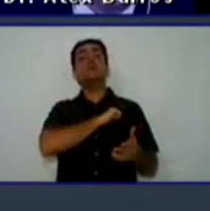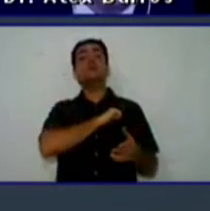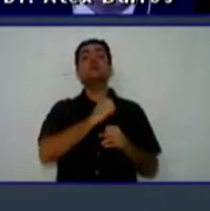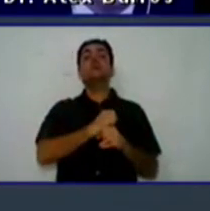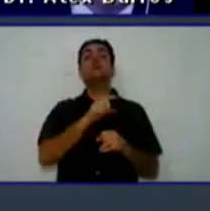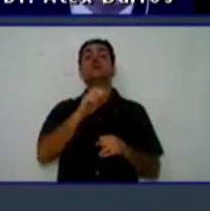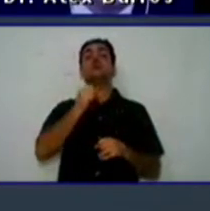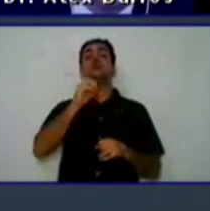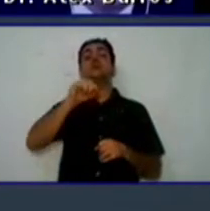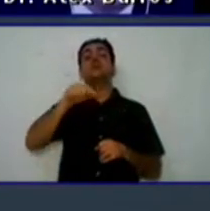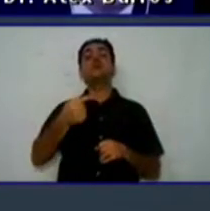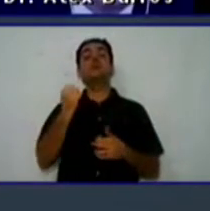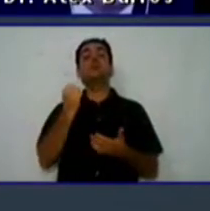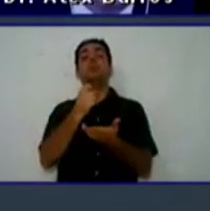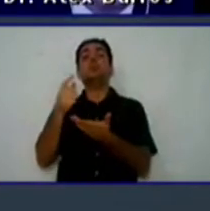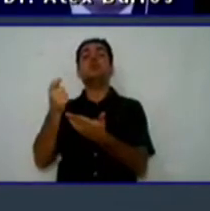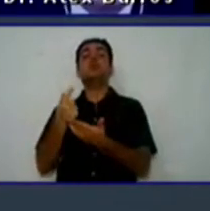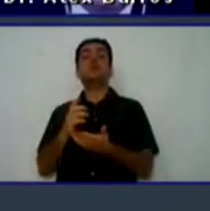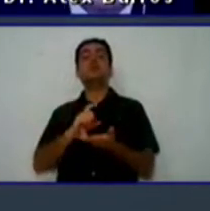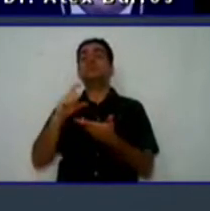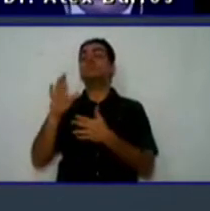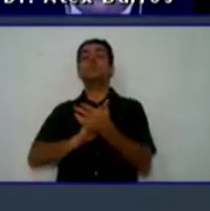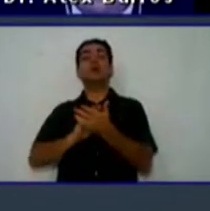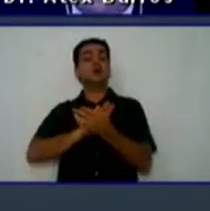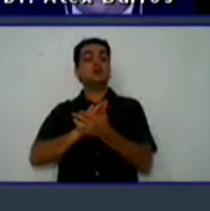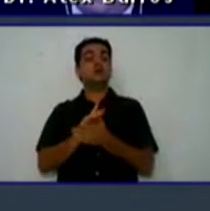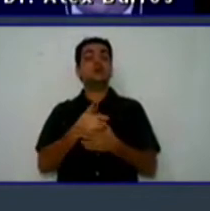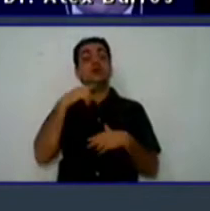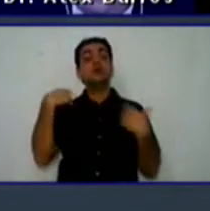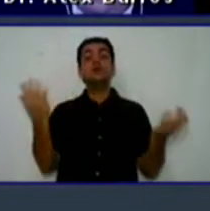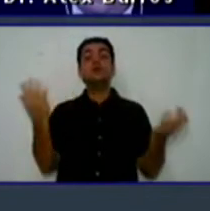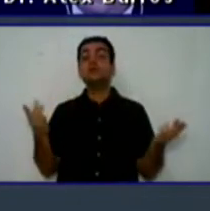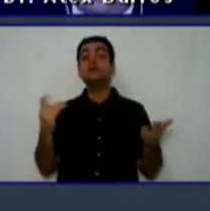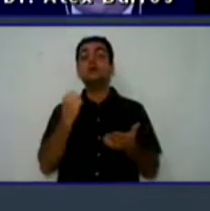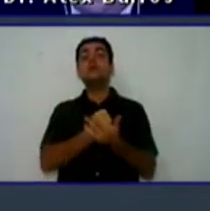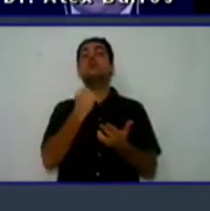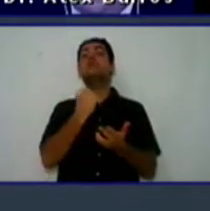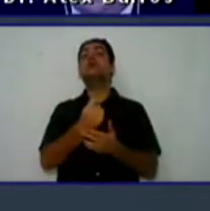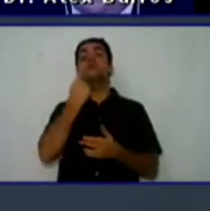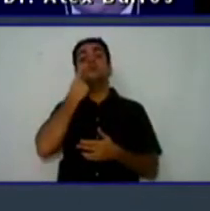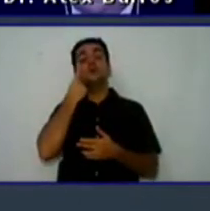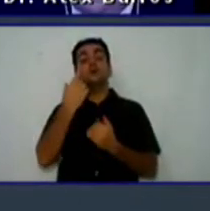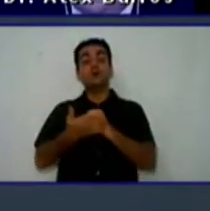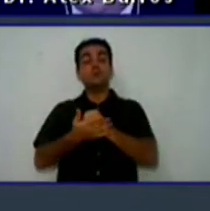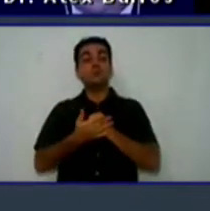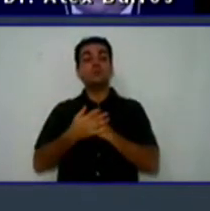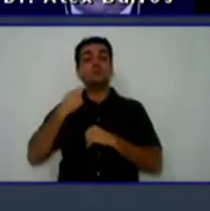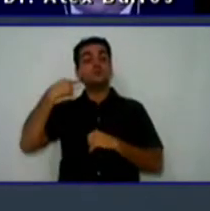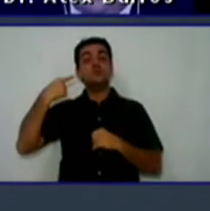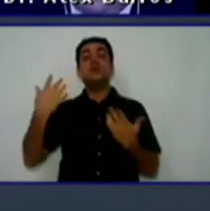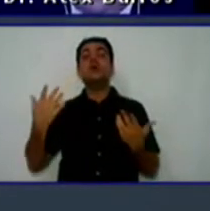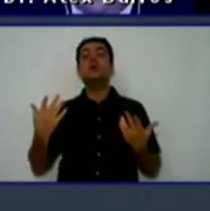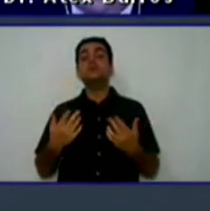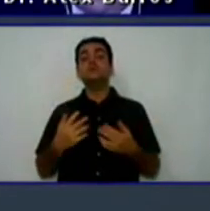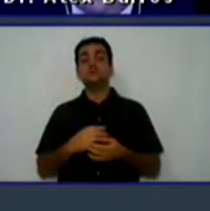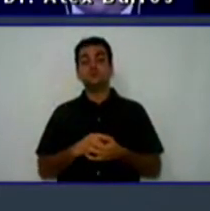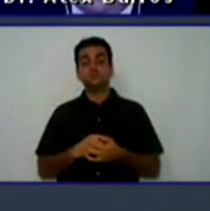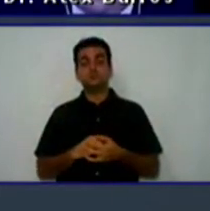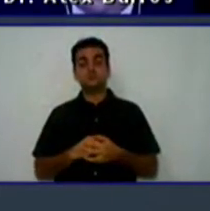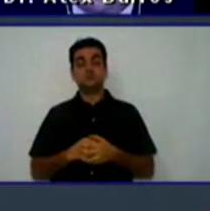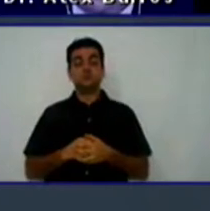mil referente ao pagamento do escritório de advocacia, nem sequer o contrato de prestação desses honorários